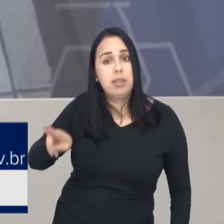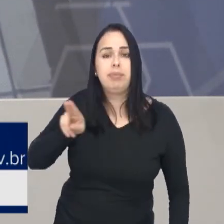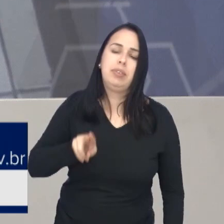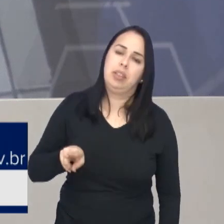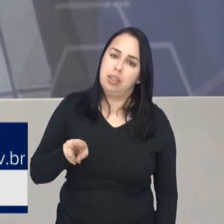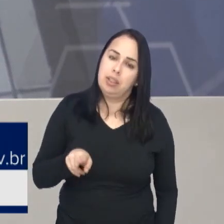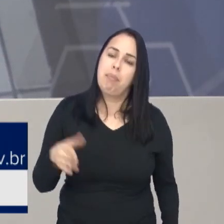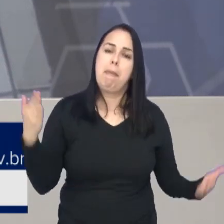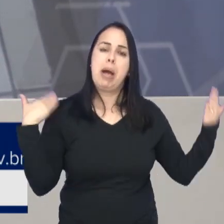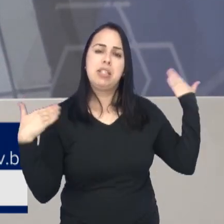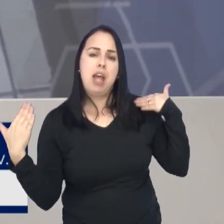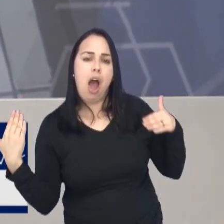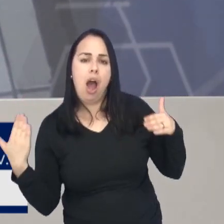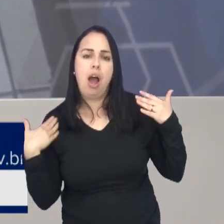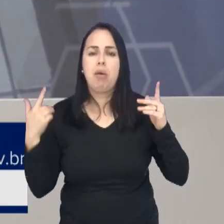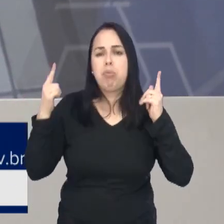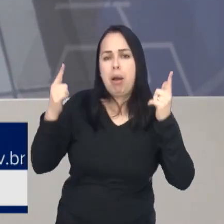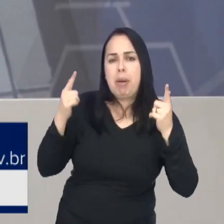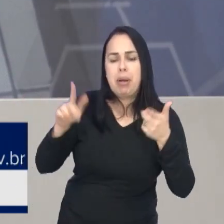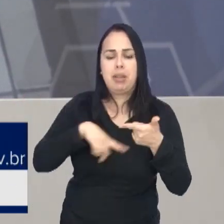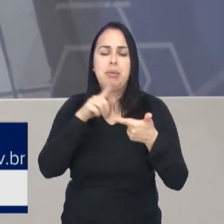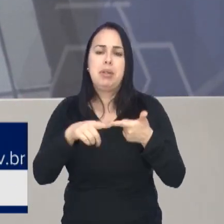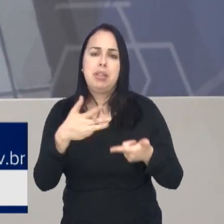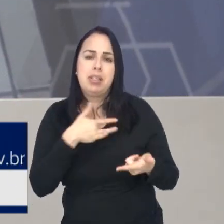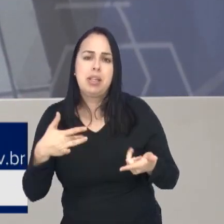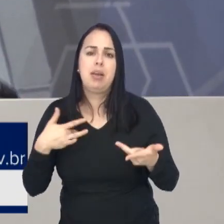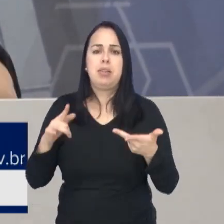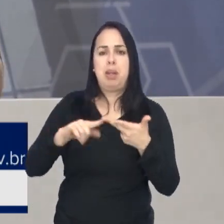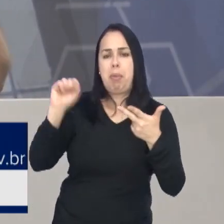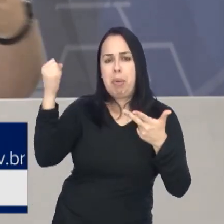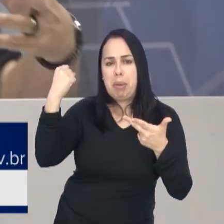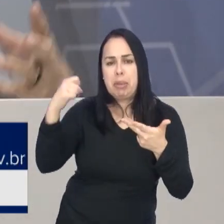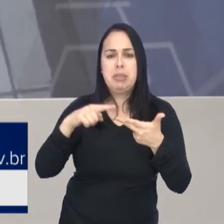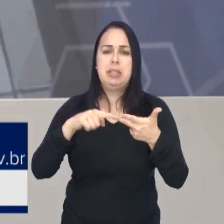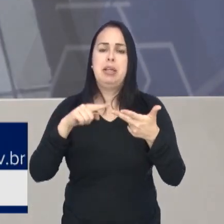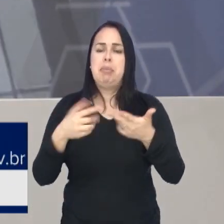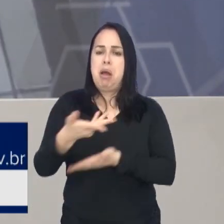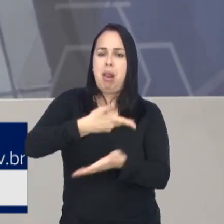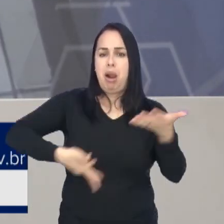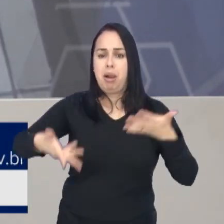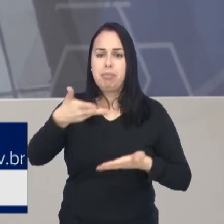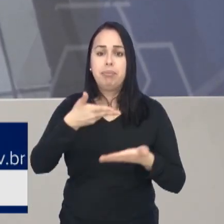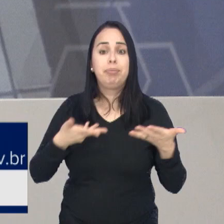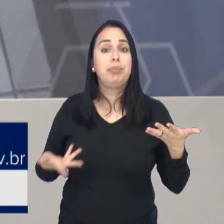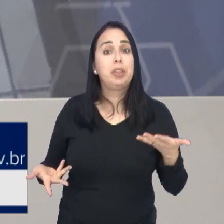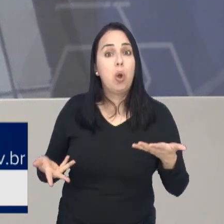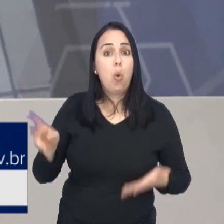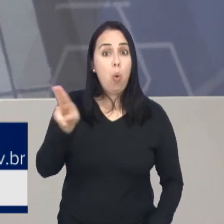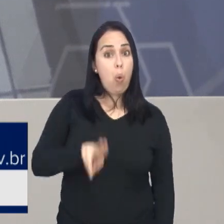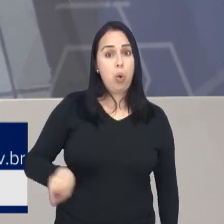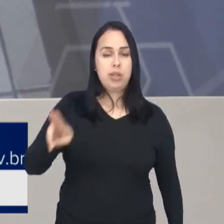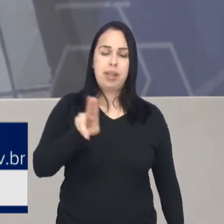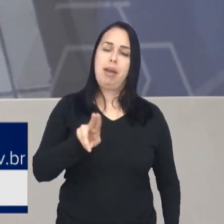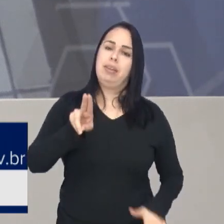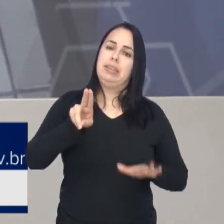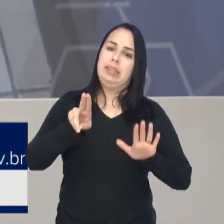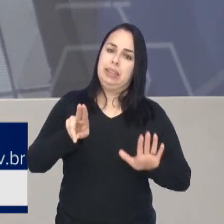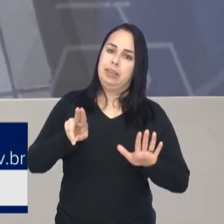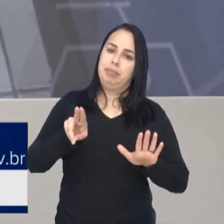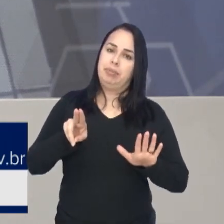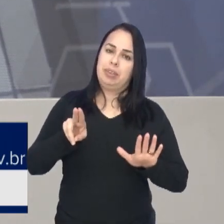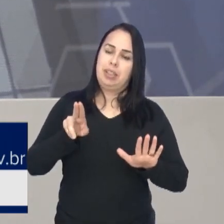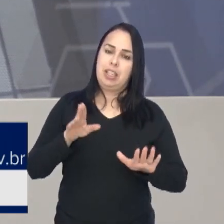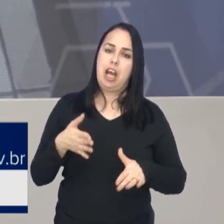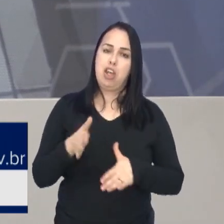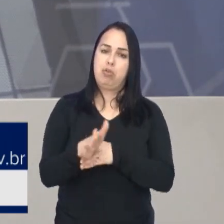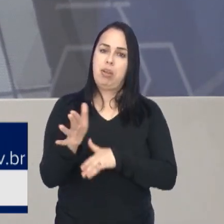utilizam para o seu lazer, utilizam para a saúde, utilizam para a educação, utilizam para socializar. Utilizam, e isso transforma